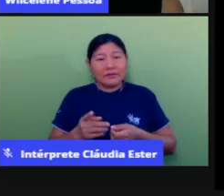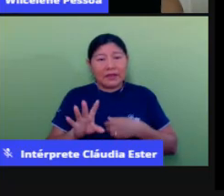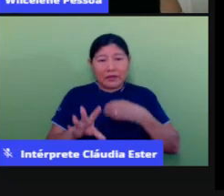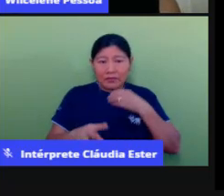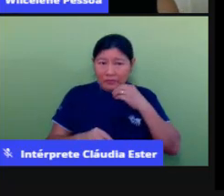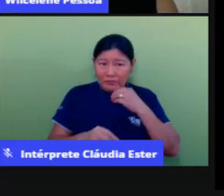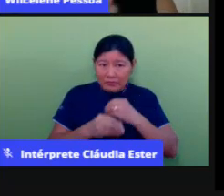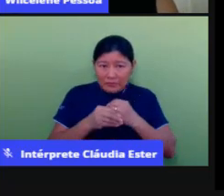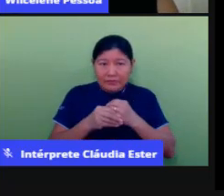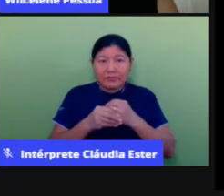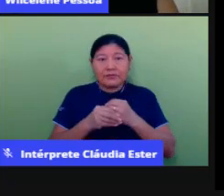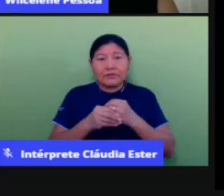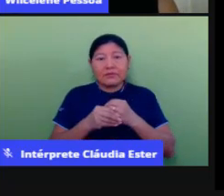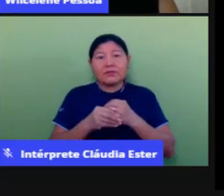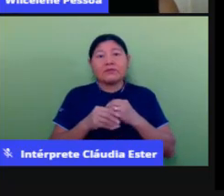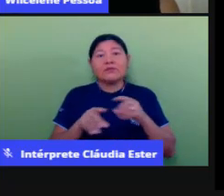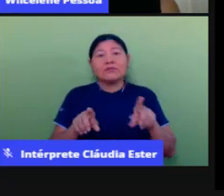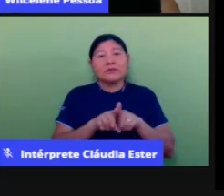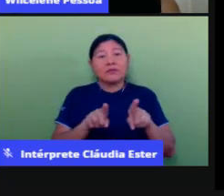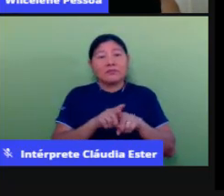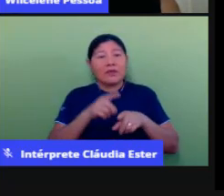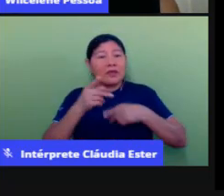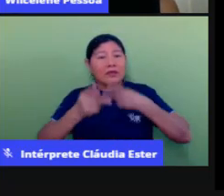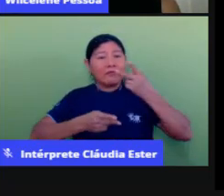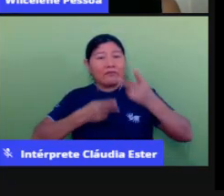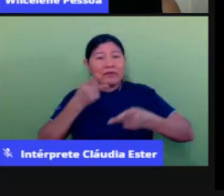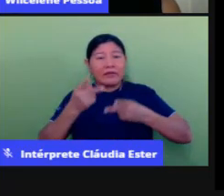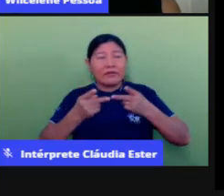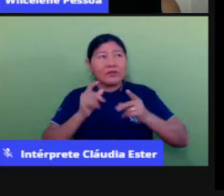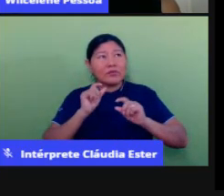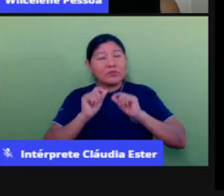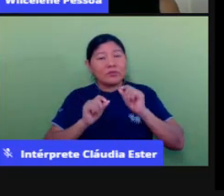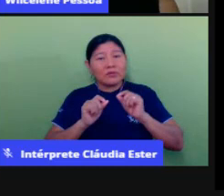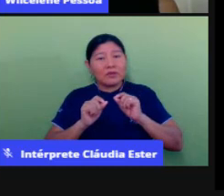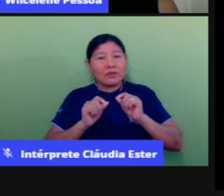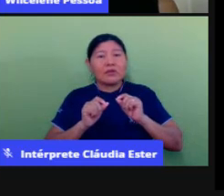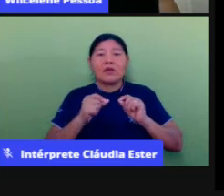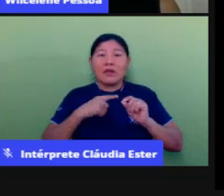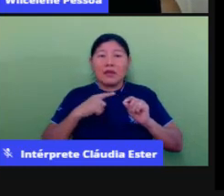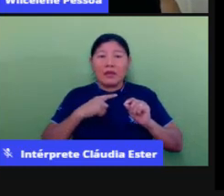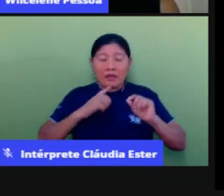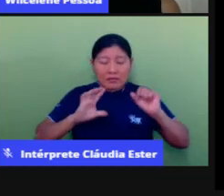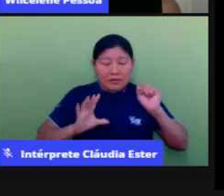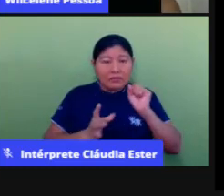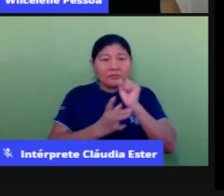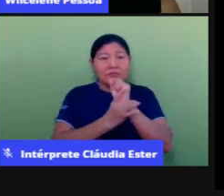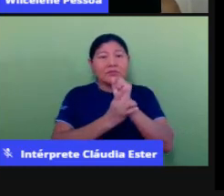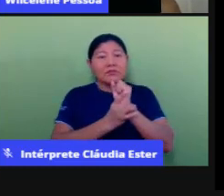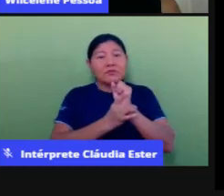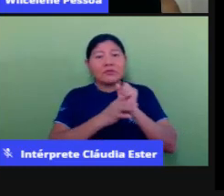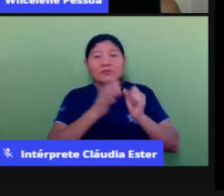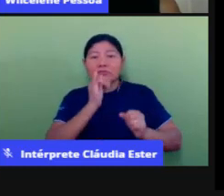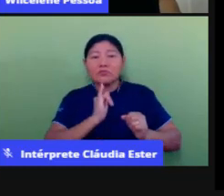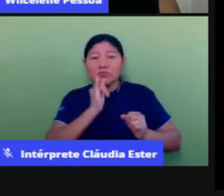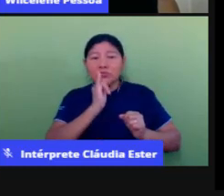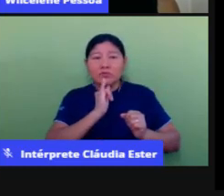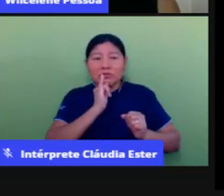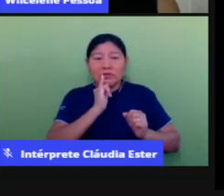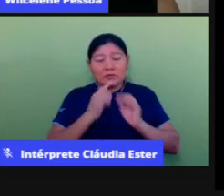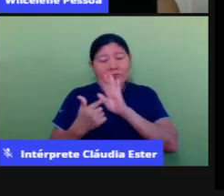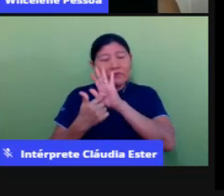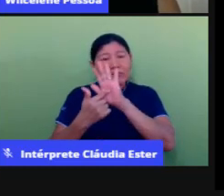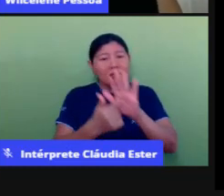Pode voltar. Eu só quero fazer um comentário pautado nisso que a Mai trouxe, né, em alguns exemplos do que podem ser essas